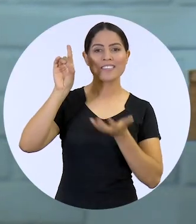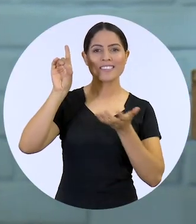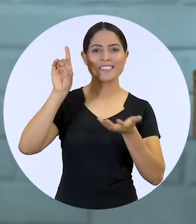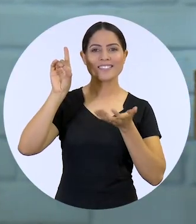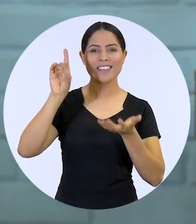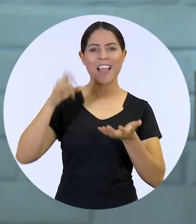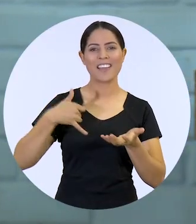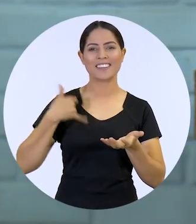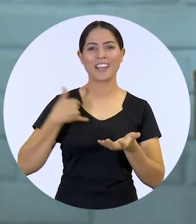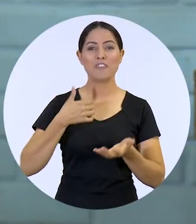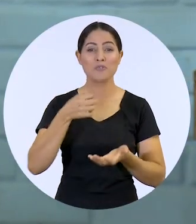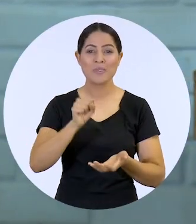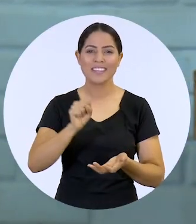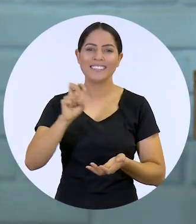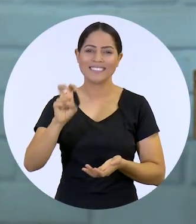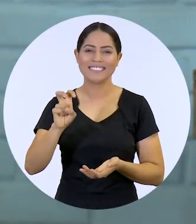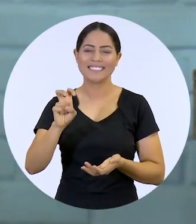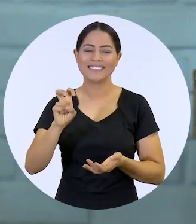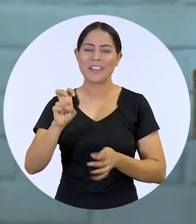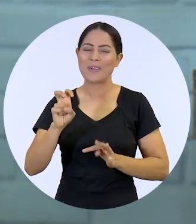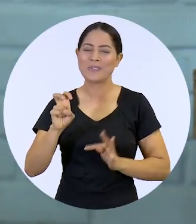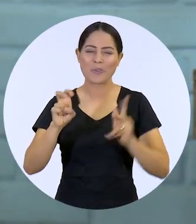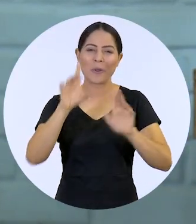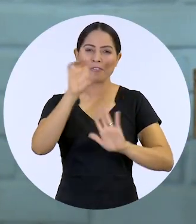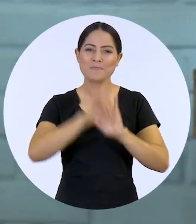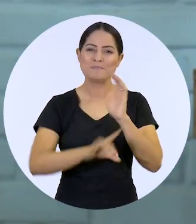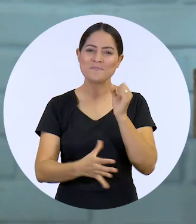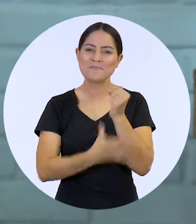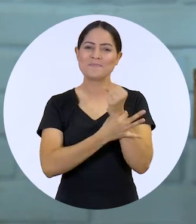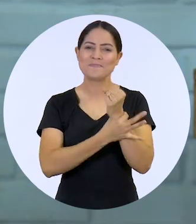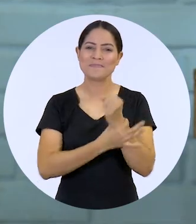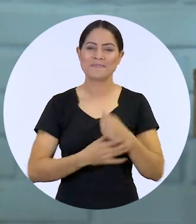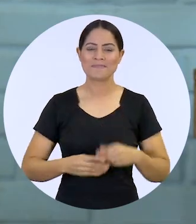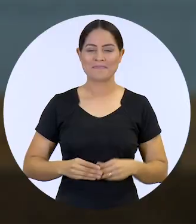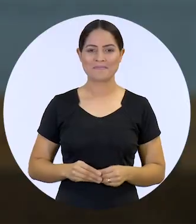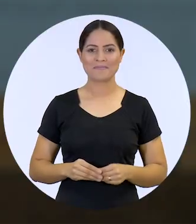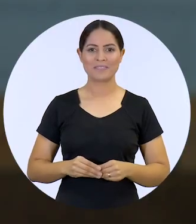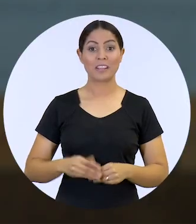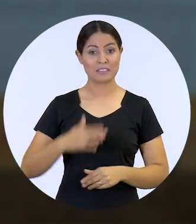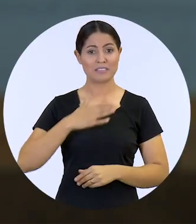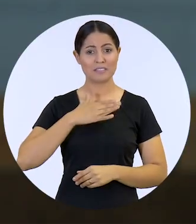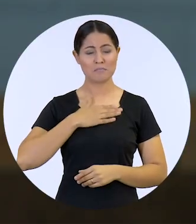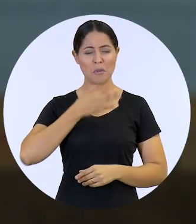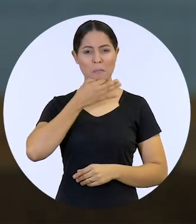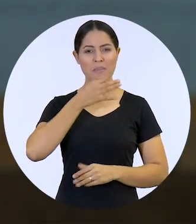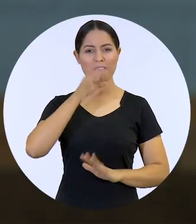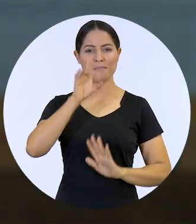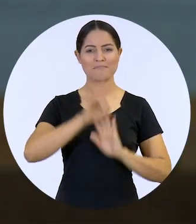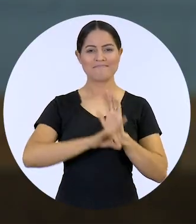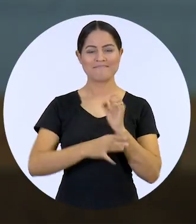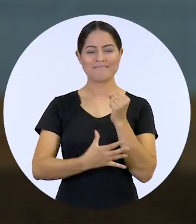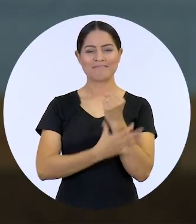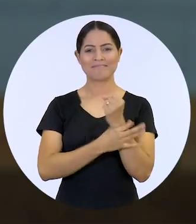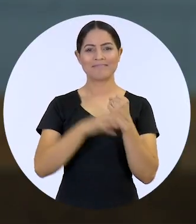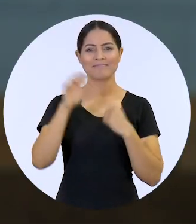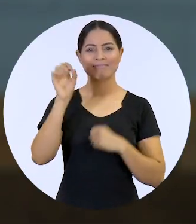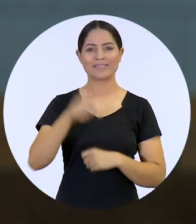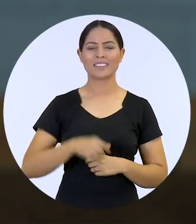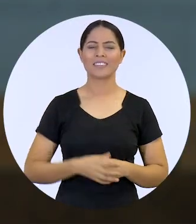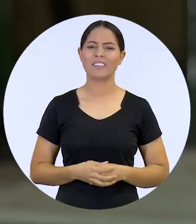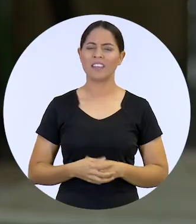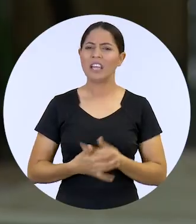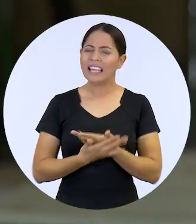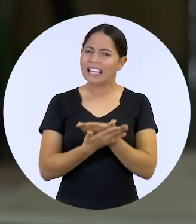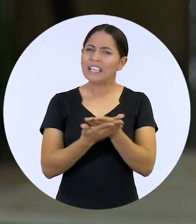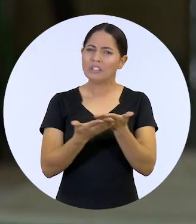quiser, vou completar meus 85 com todos os meus direitos. Eu acho que meus direitos são todos